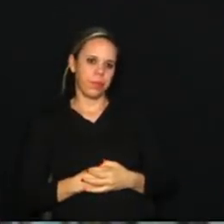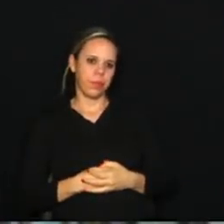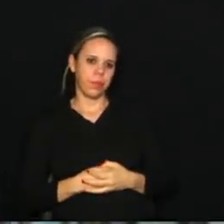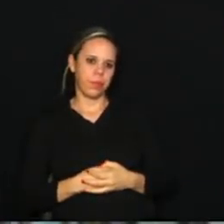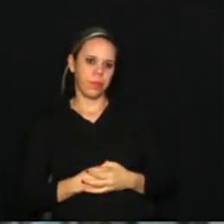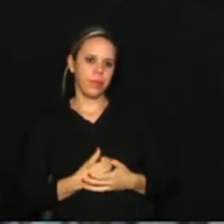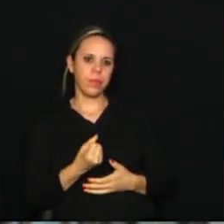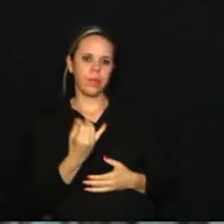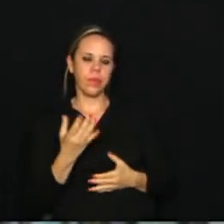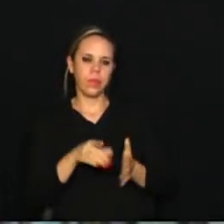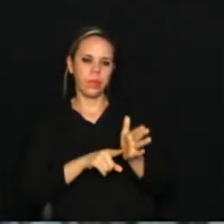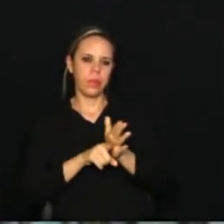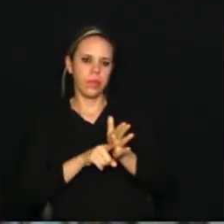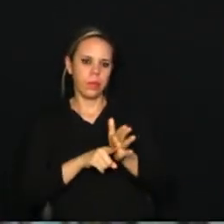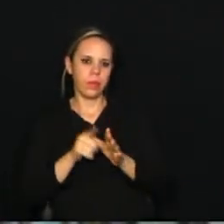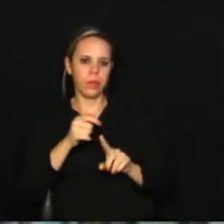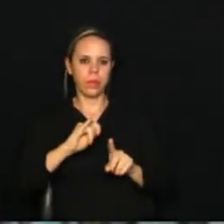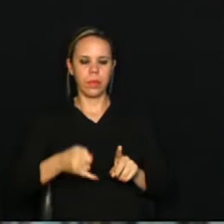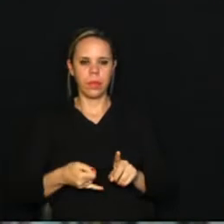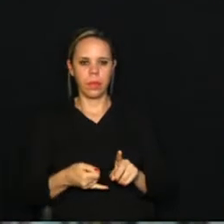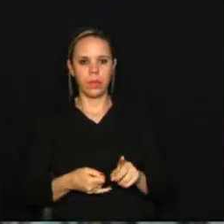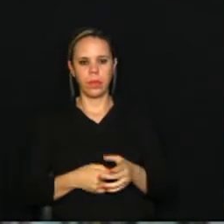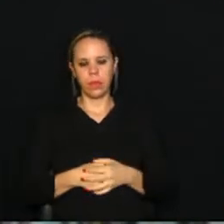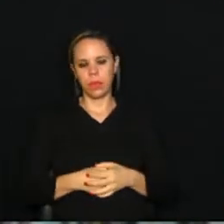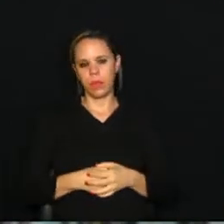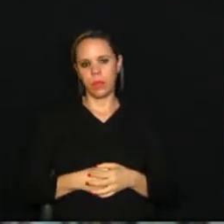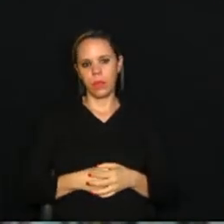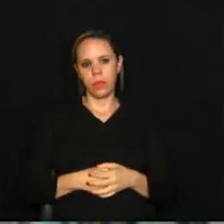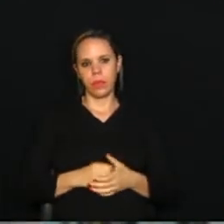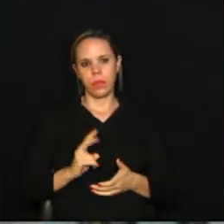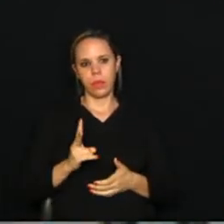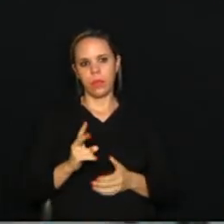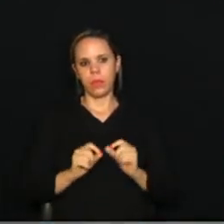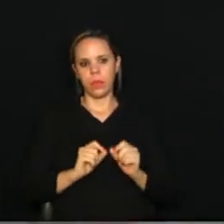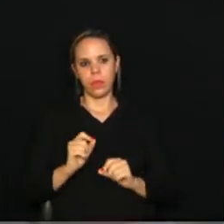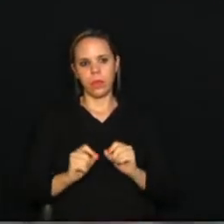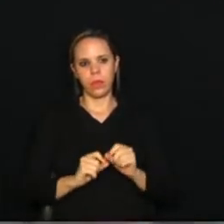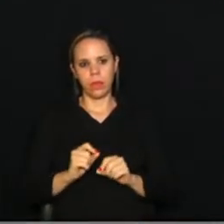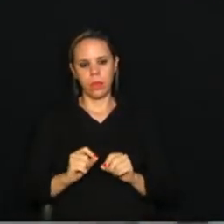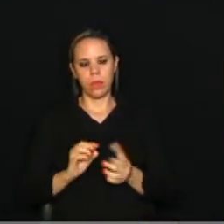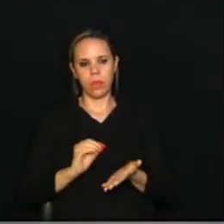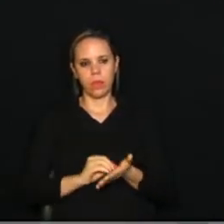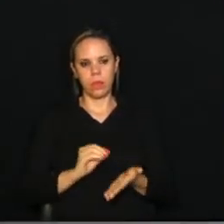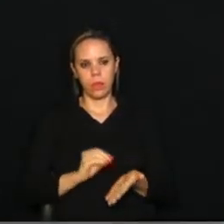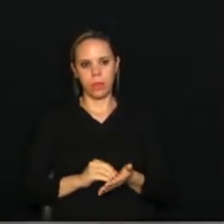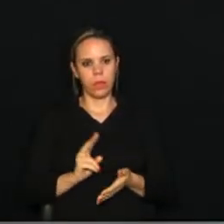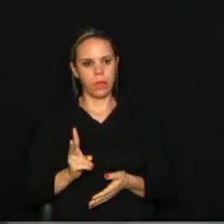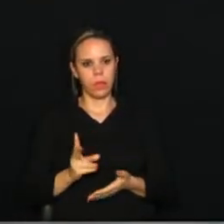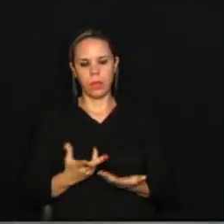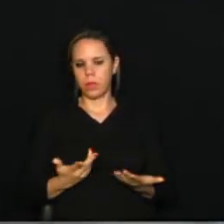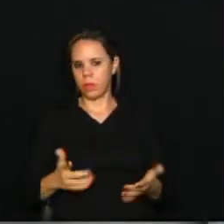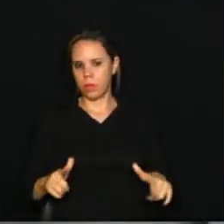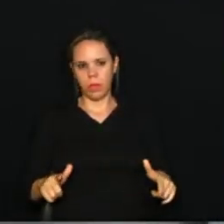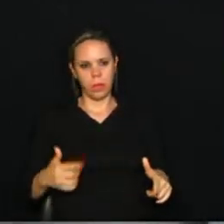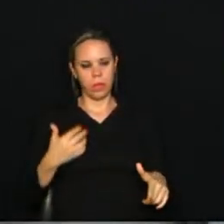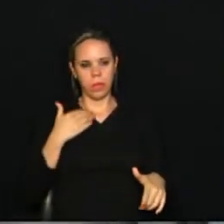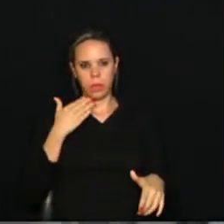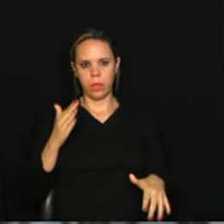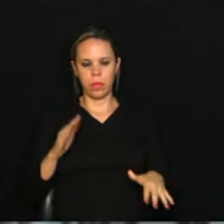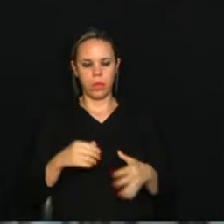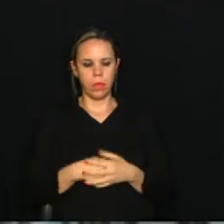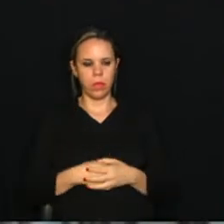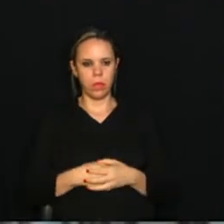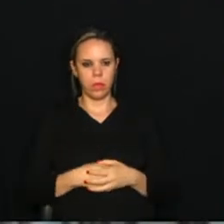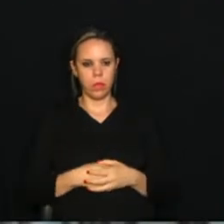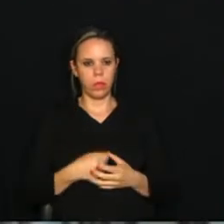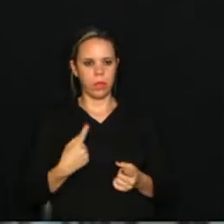os dados de janeiro, eles são sempre defasados, sempre, não tem jeito,